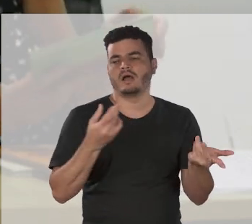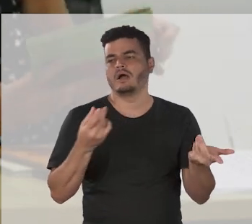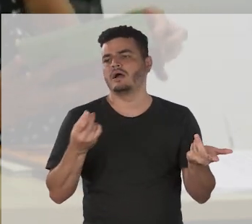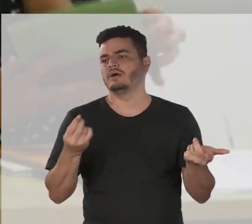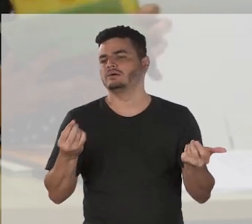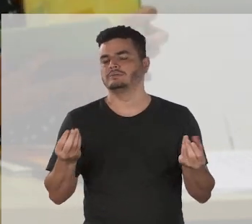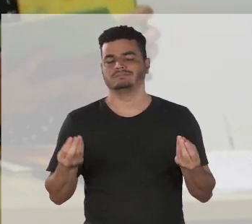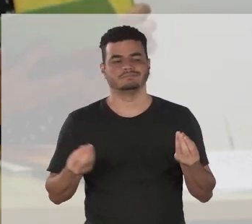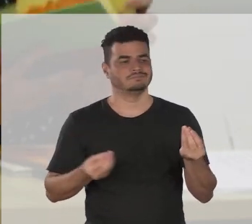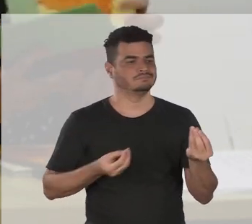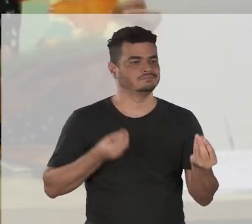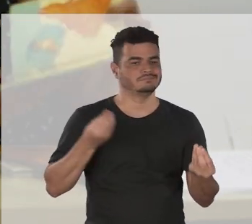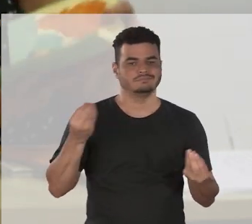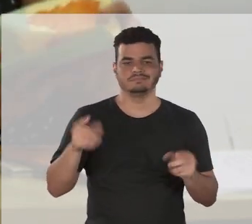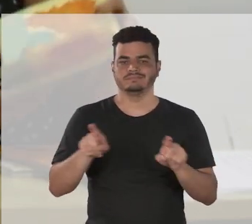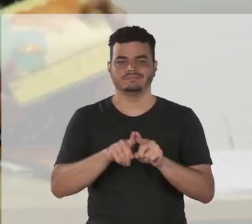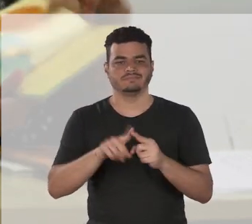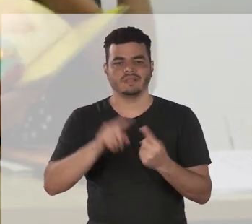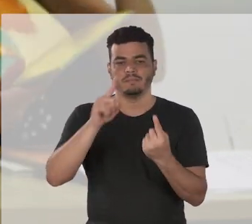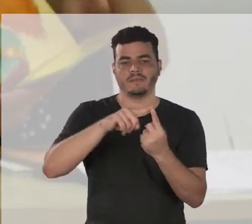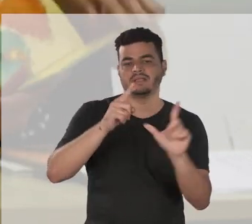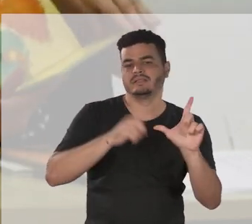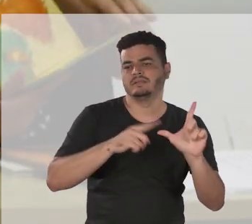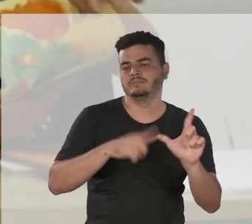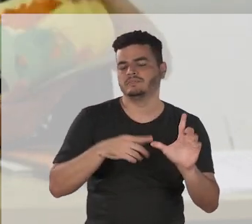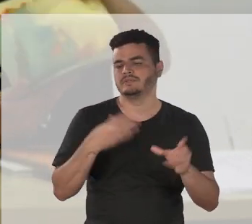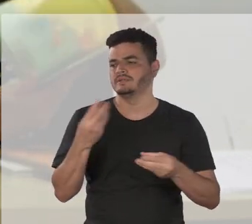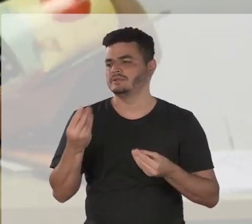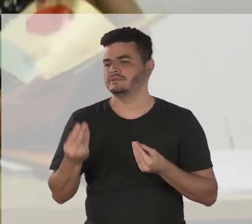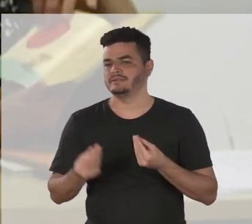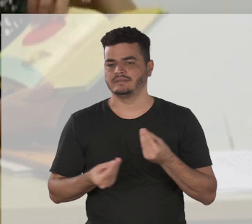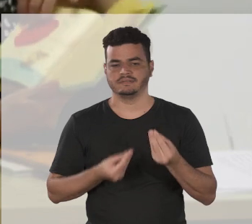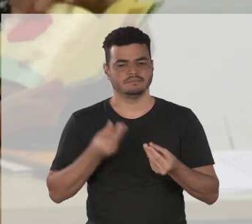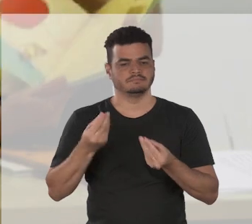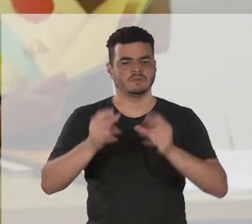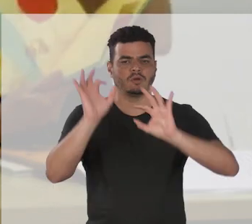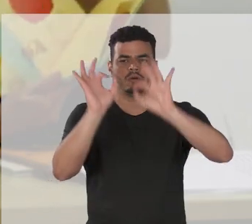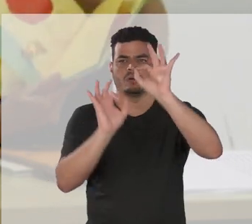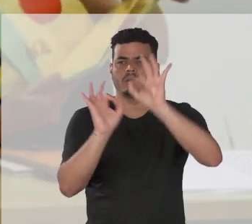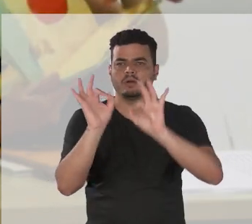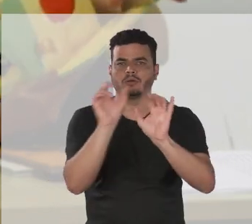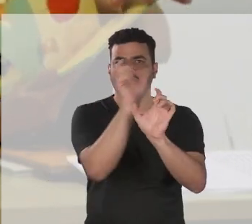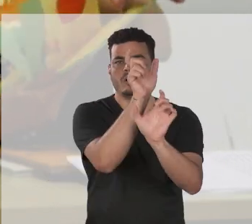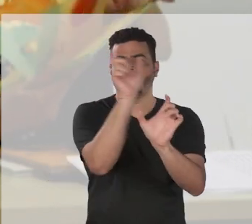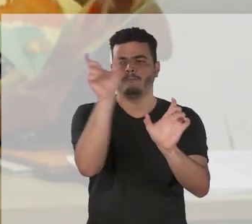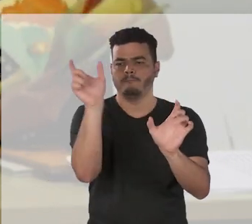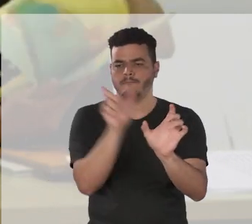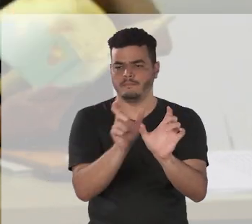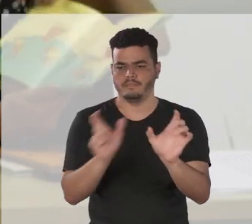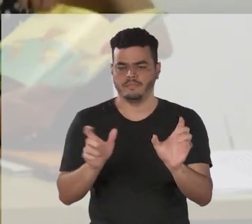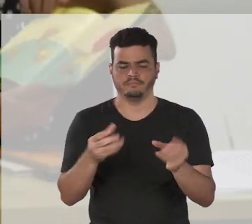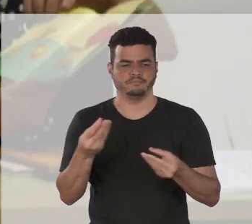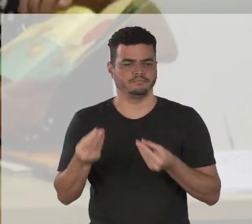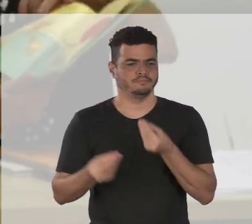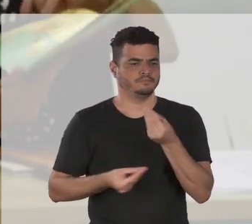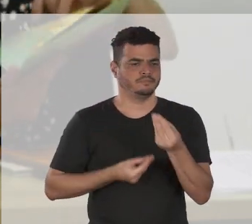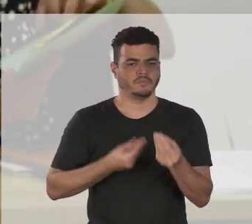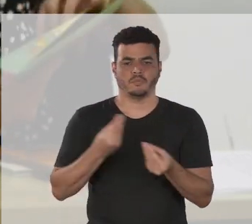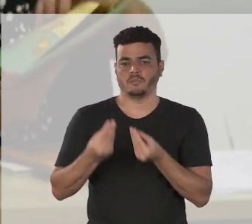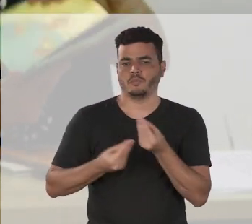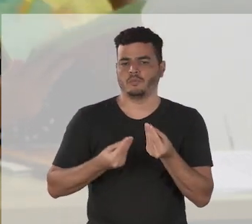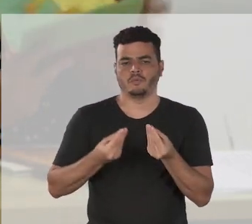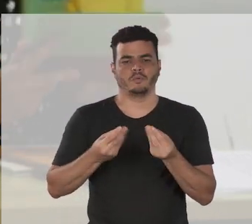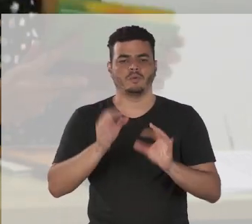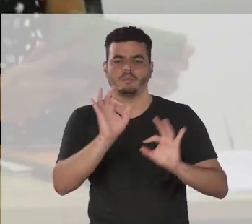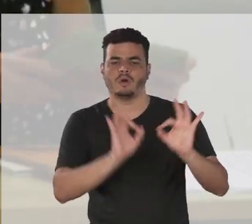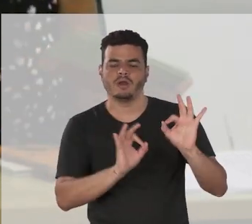diria, na tipografia, como isso está organizado, e